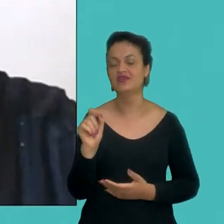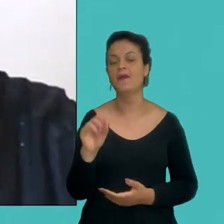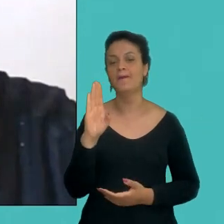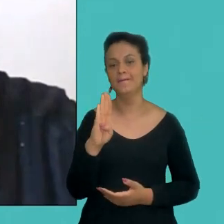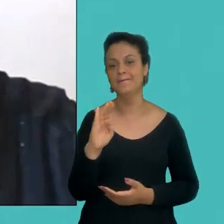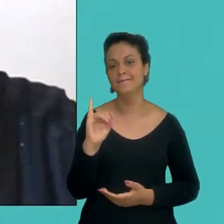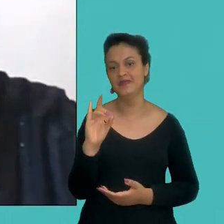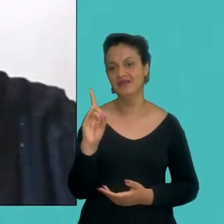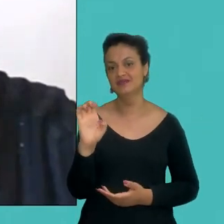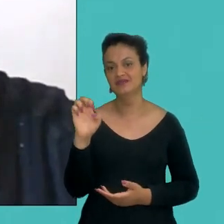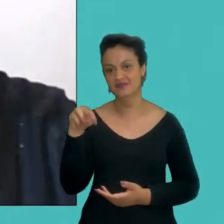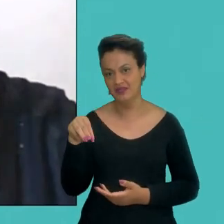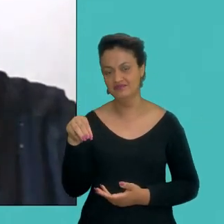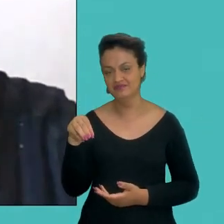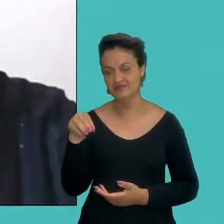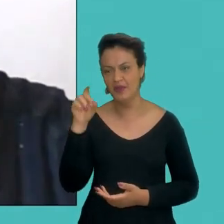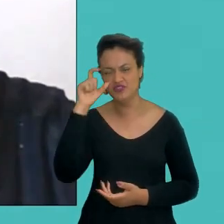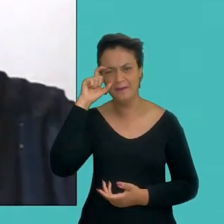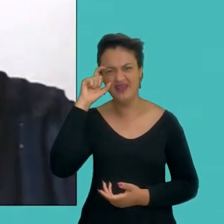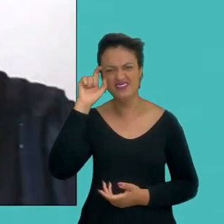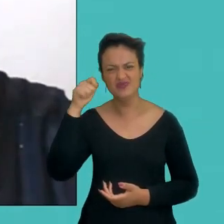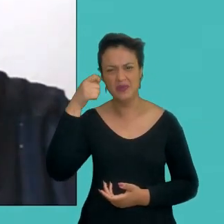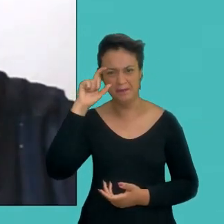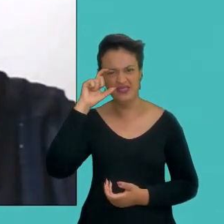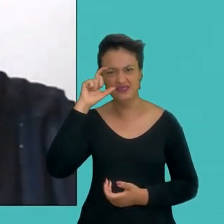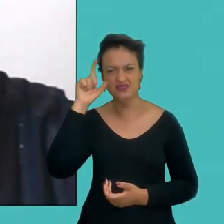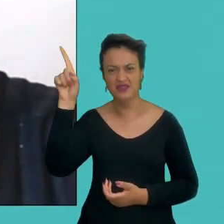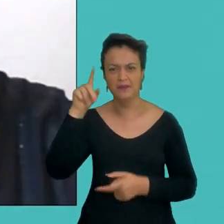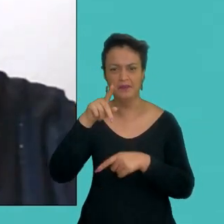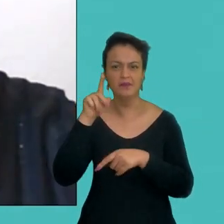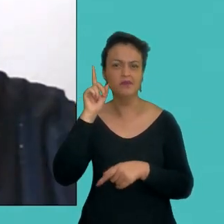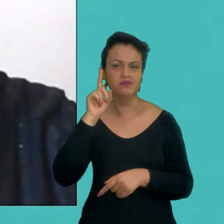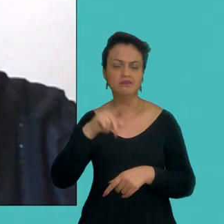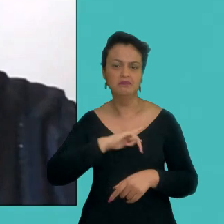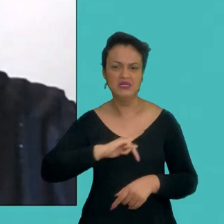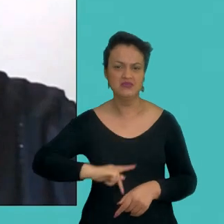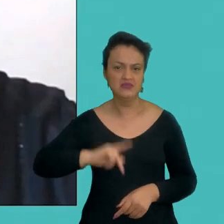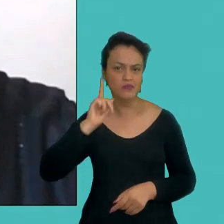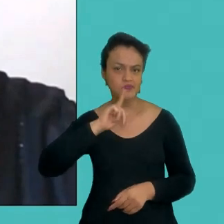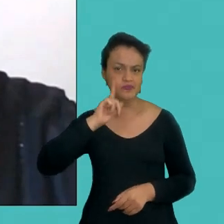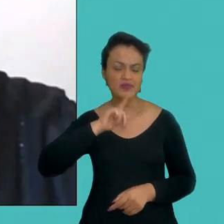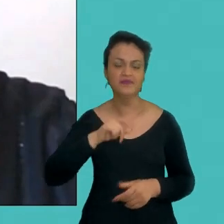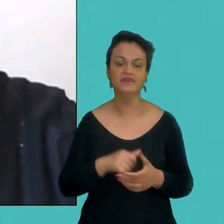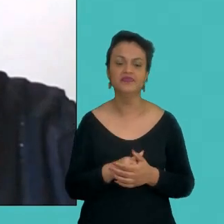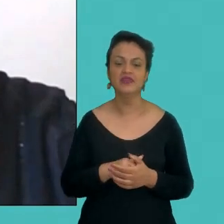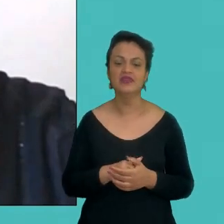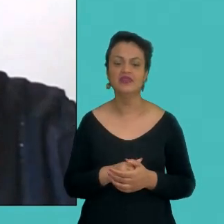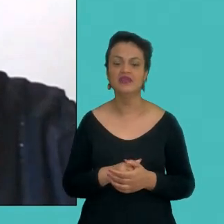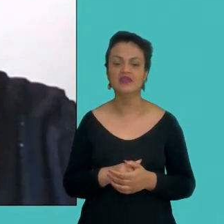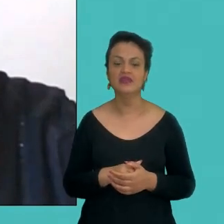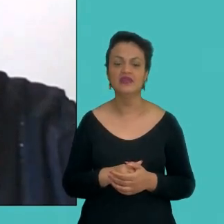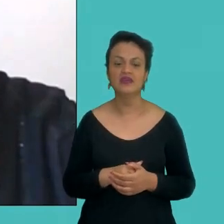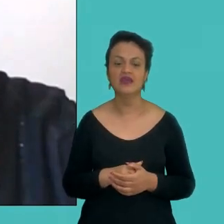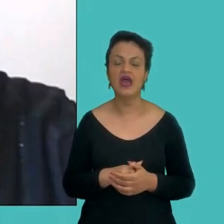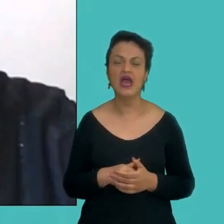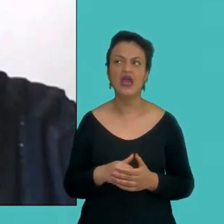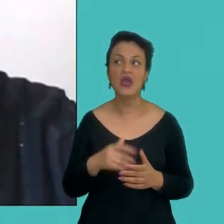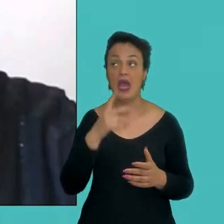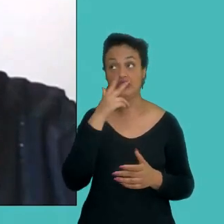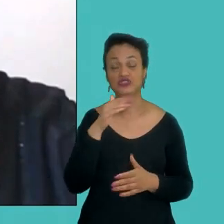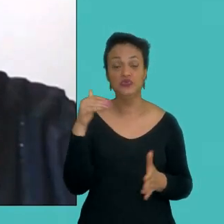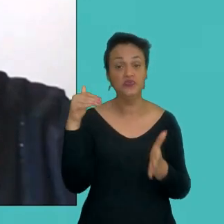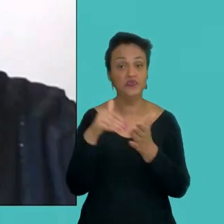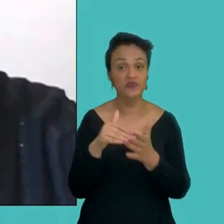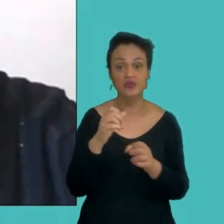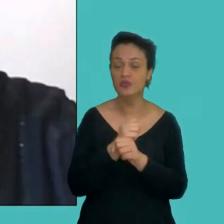disso hoje é o Biden. É um paradoxo, prestem atenção. O backlash que ele vai sofrer nesse final de ano agora